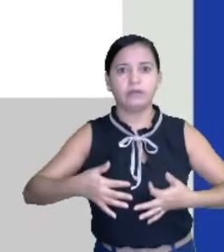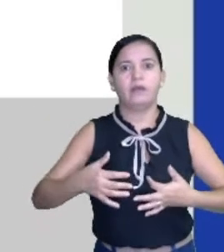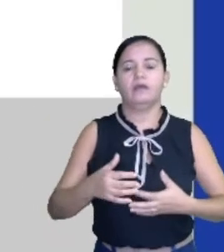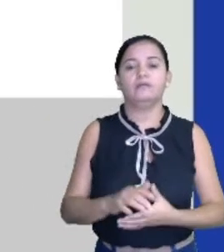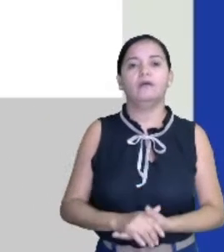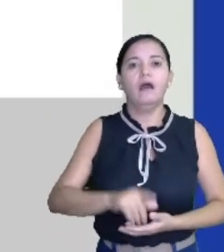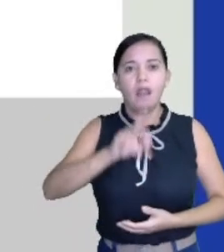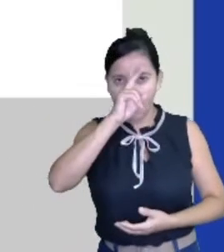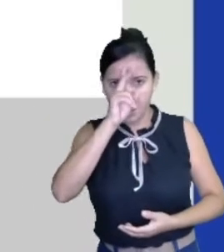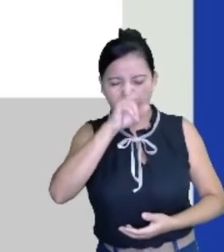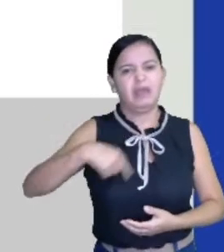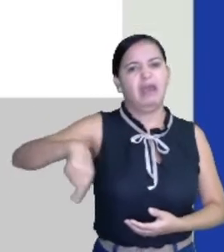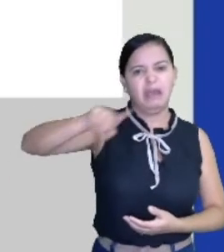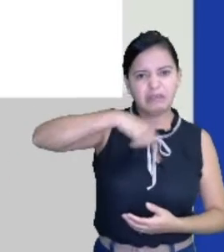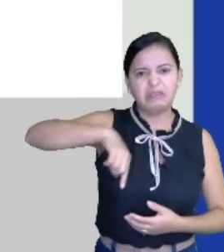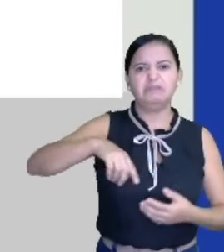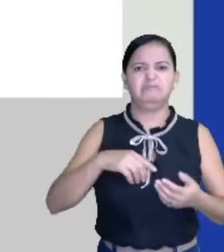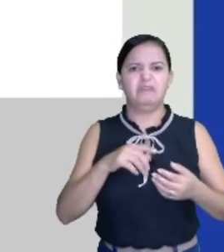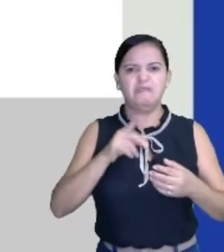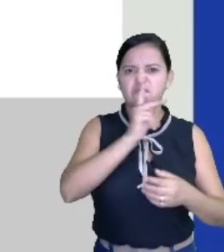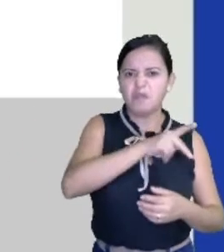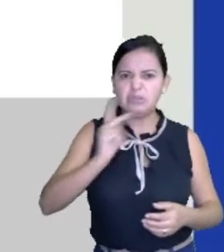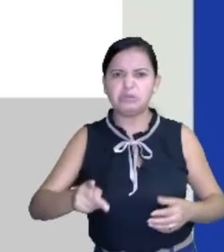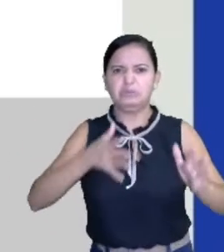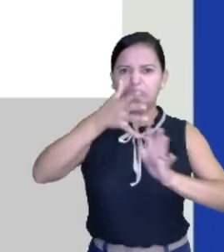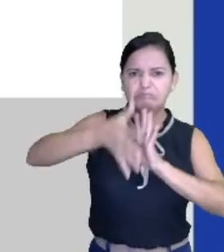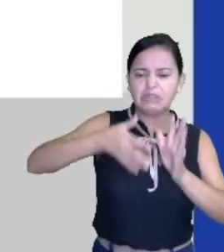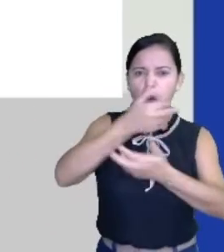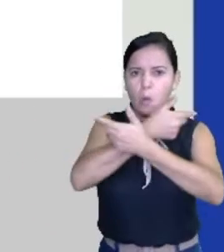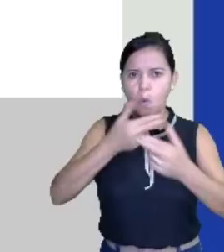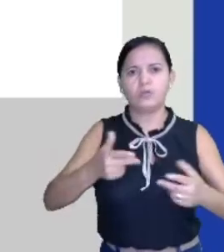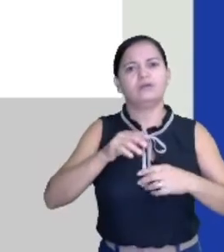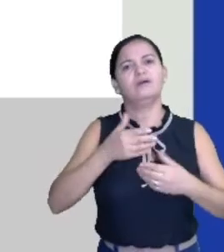movimento, lembre-se, é feito para você. Então não